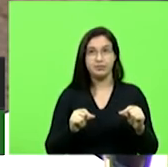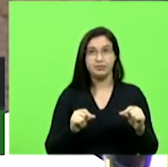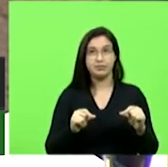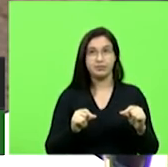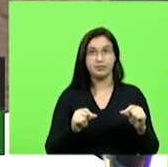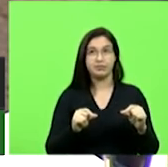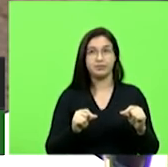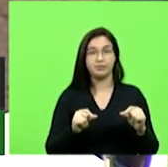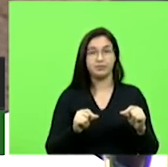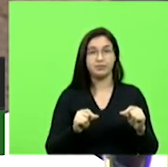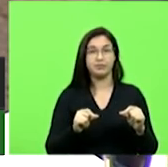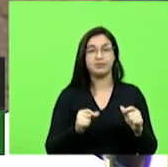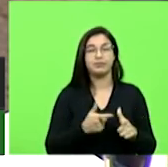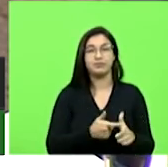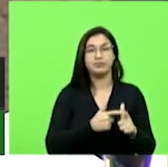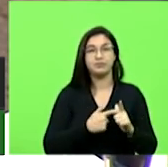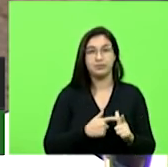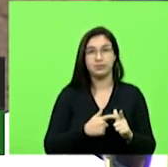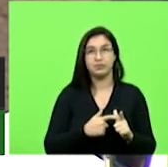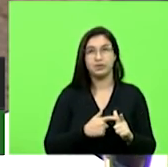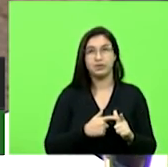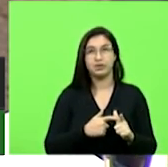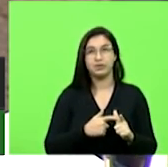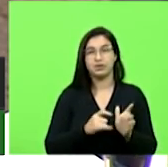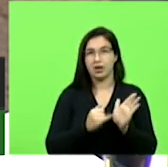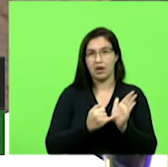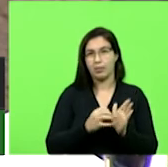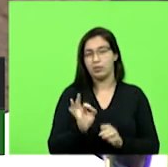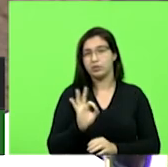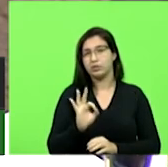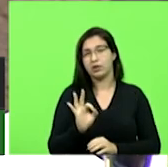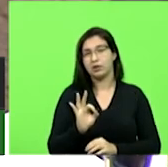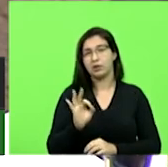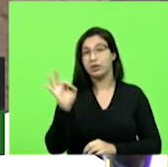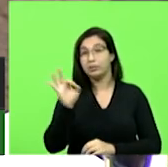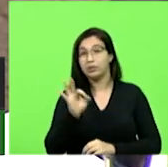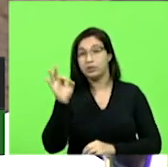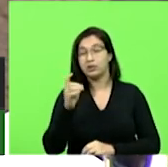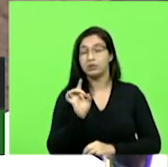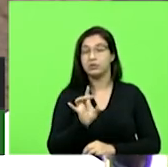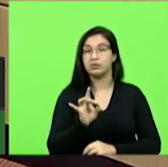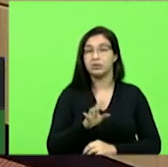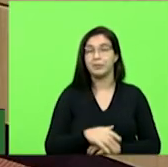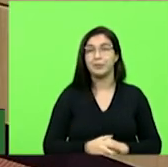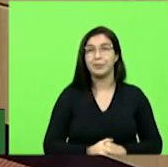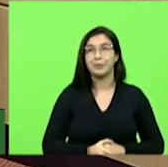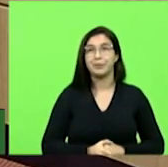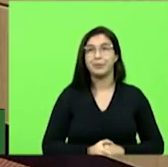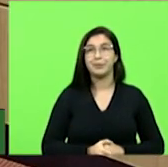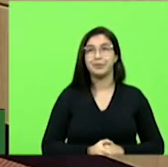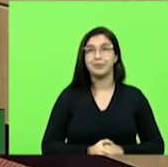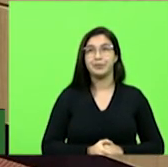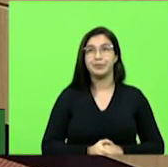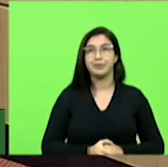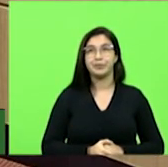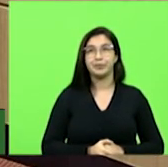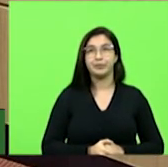a sua dívida só com os juros. A gente está falando dos impostos, estamos falando só dos juros. Obrigado, presidente. Presidente, pela